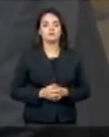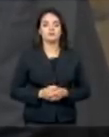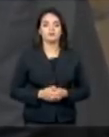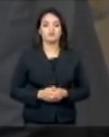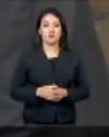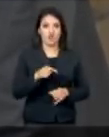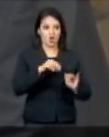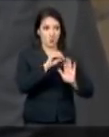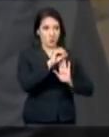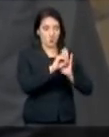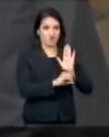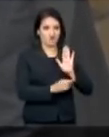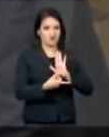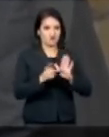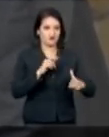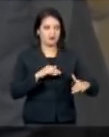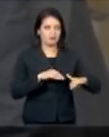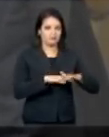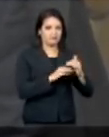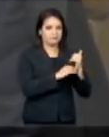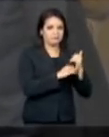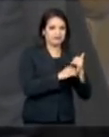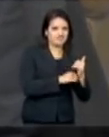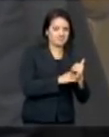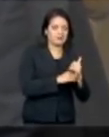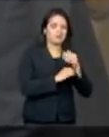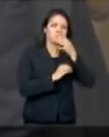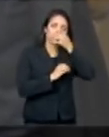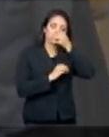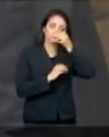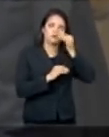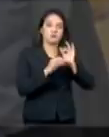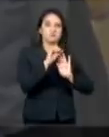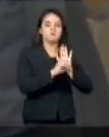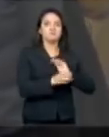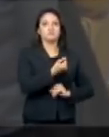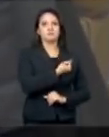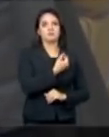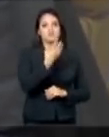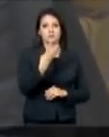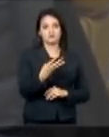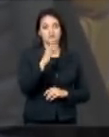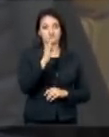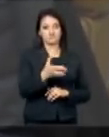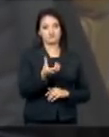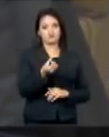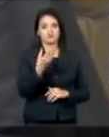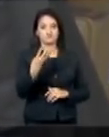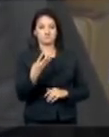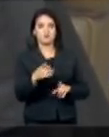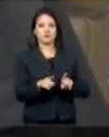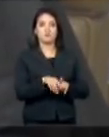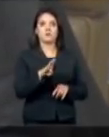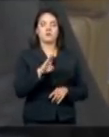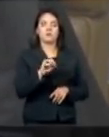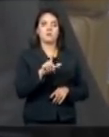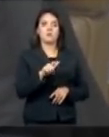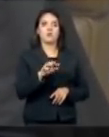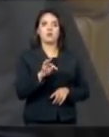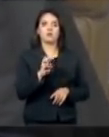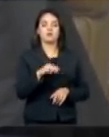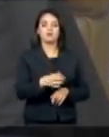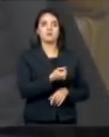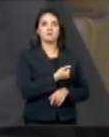reservado número quatro de 64 e o boletim reservado número 21 de 65